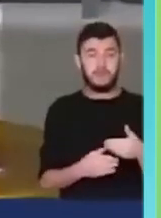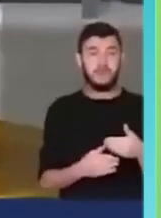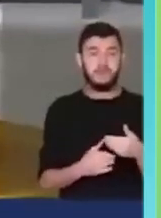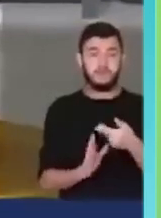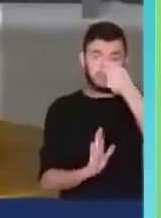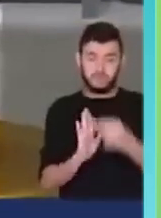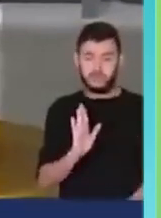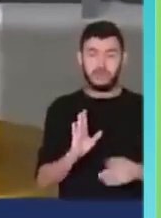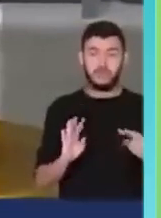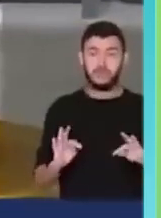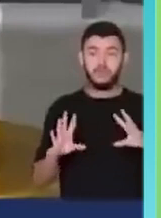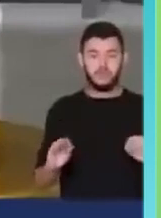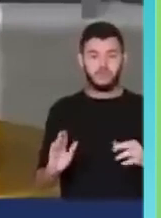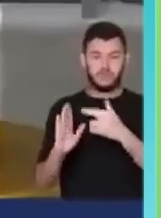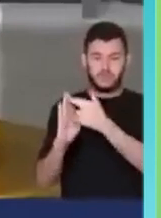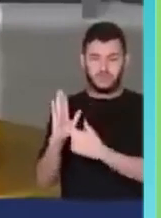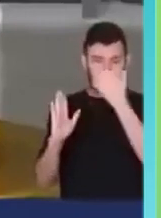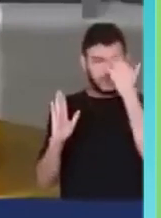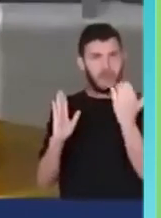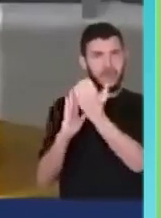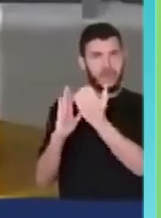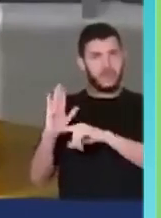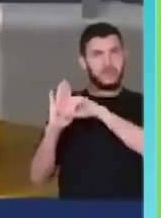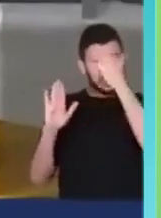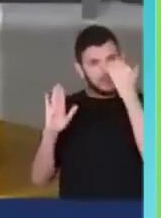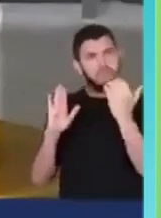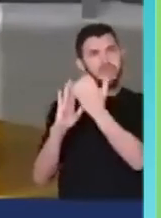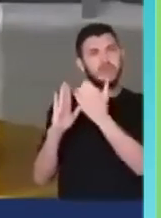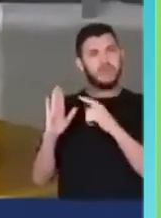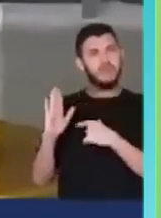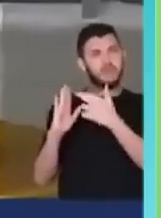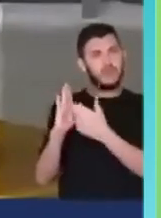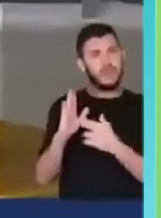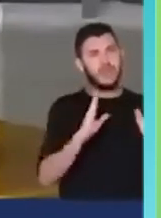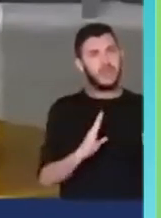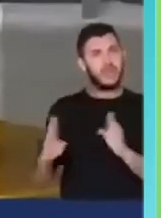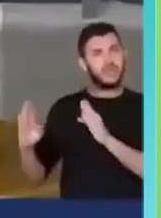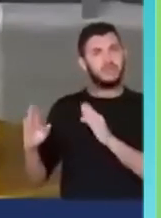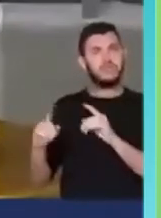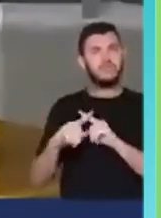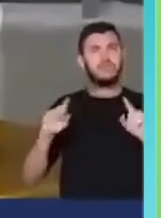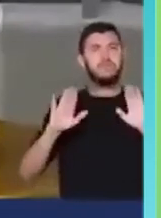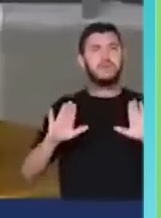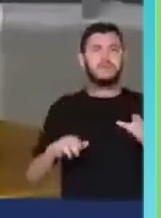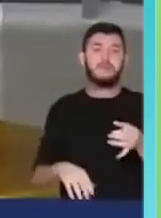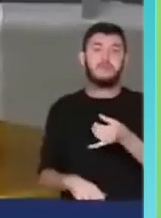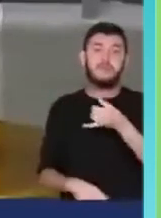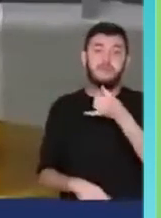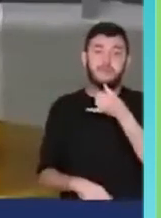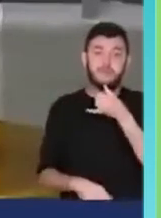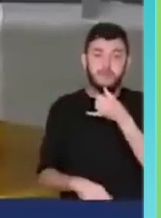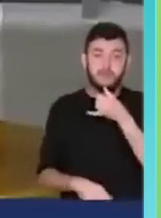tudo dentro da regra dentro da Lei dentro do rito tenta localidade e infelizmente